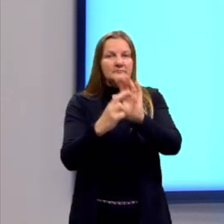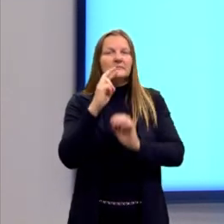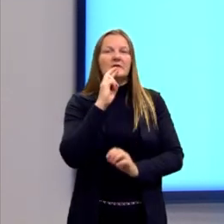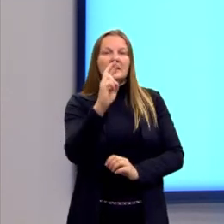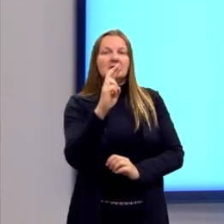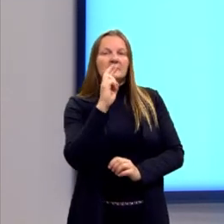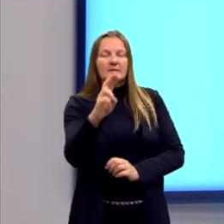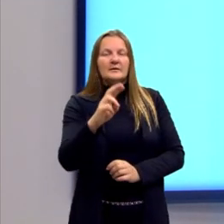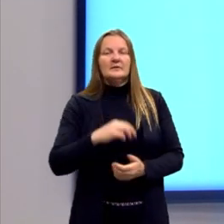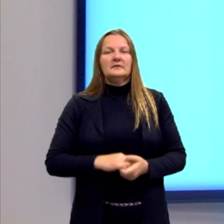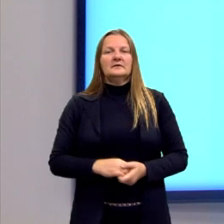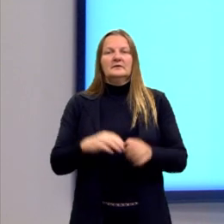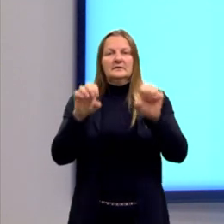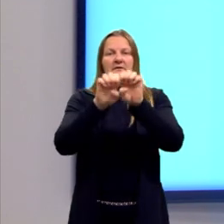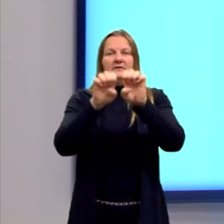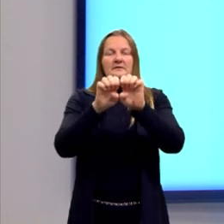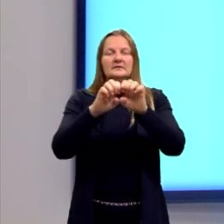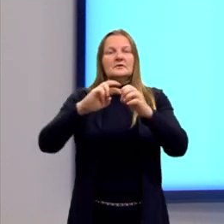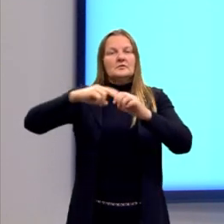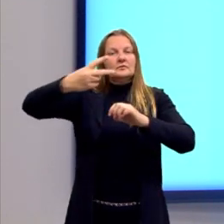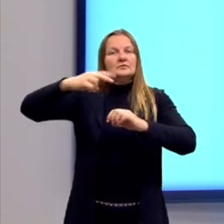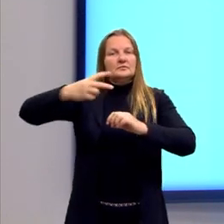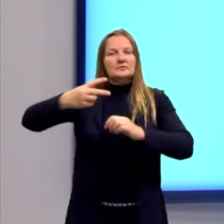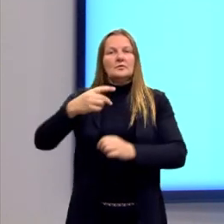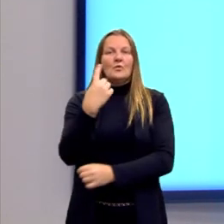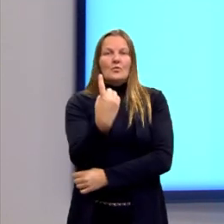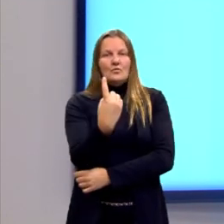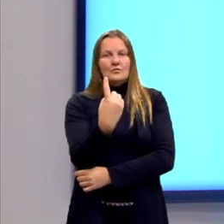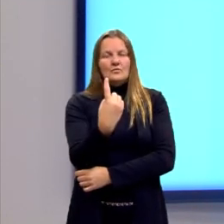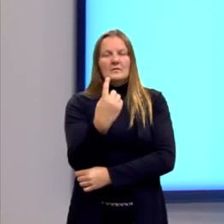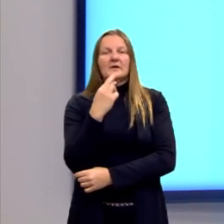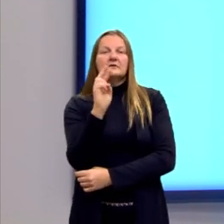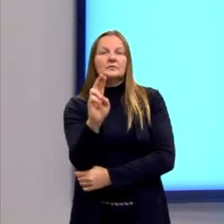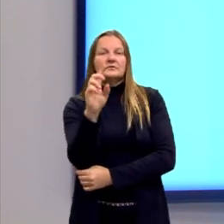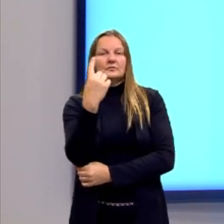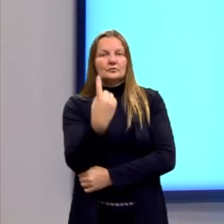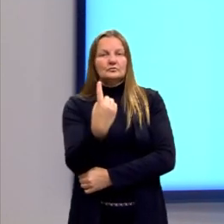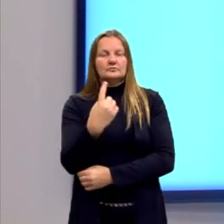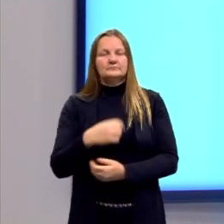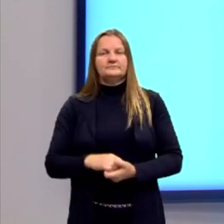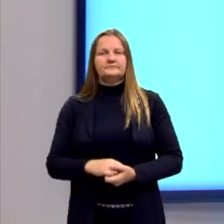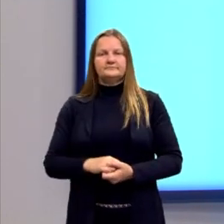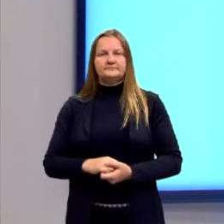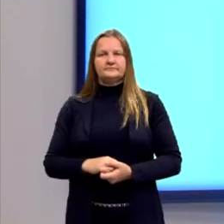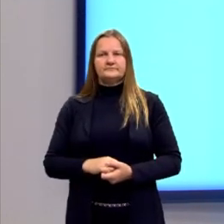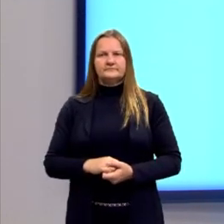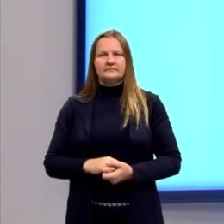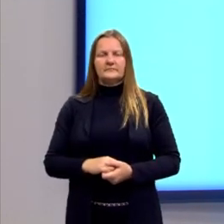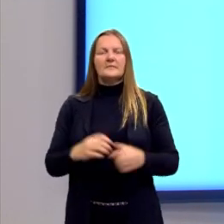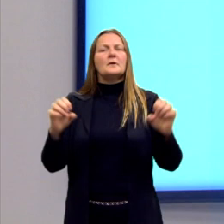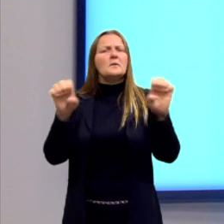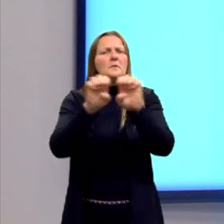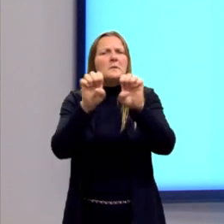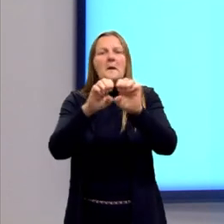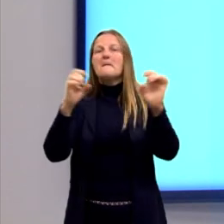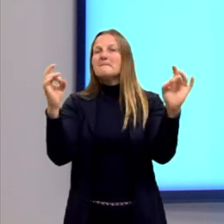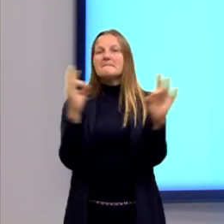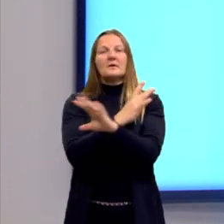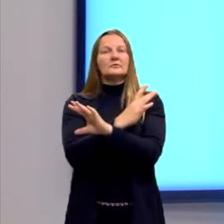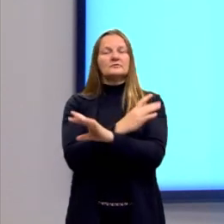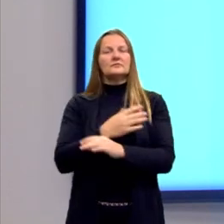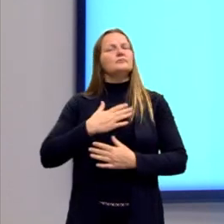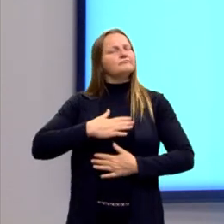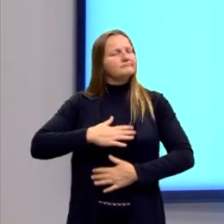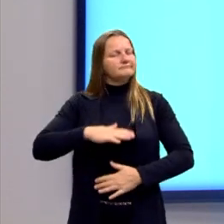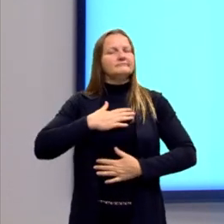solução dessa equação exponencial é um resolvemos mais um caso de equação bem